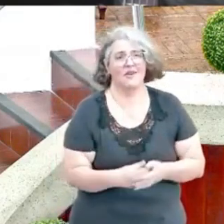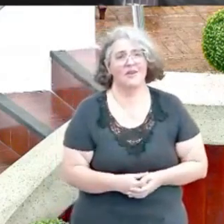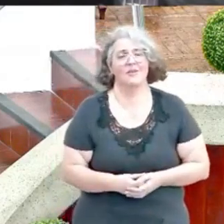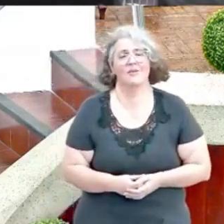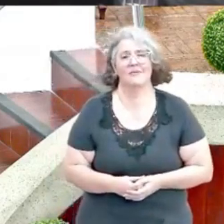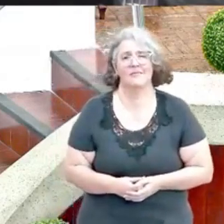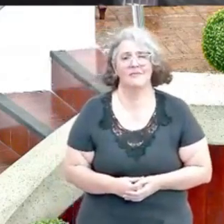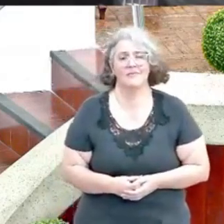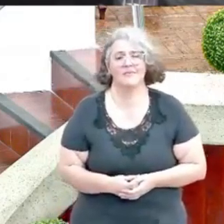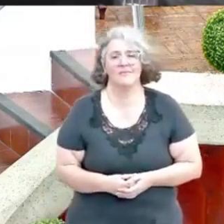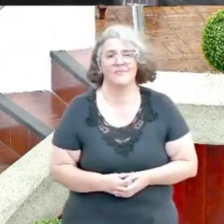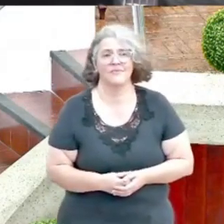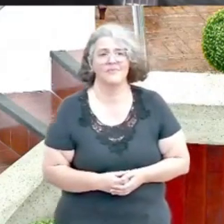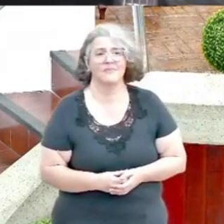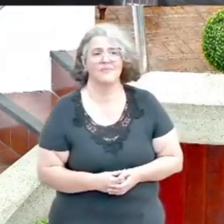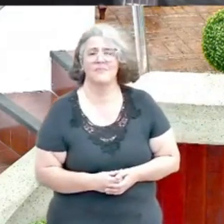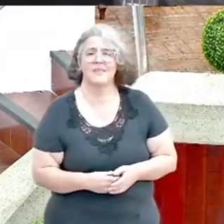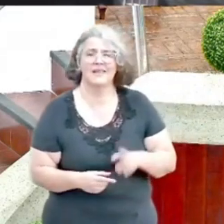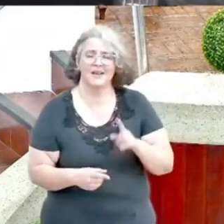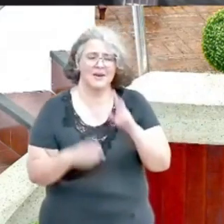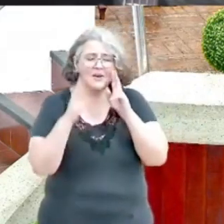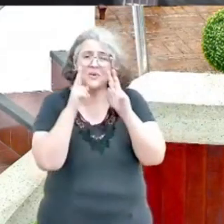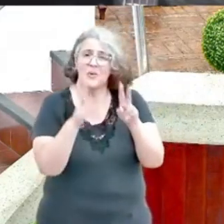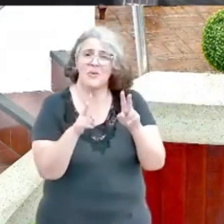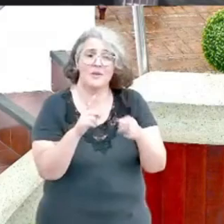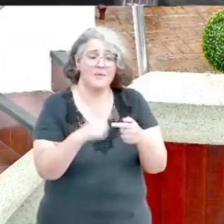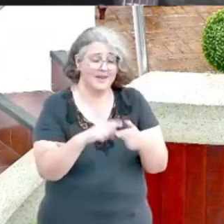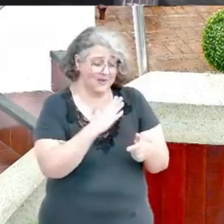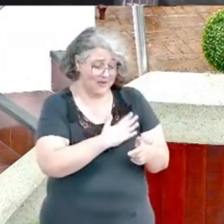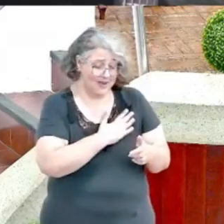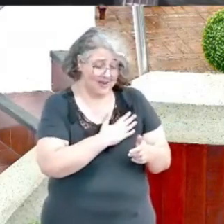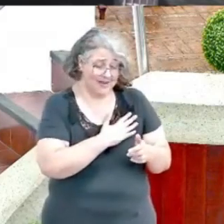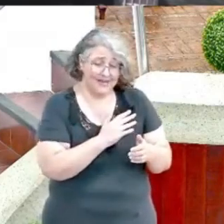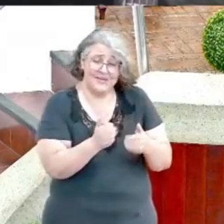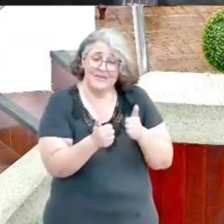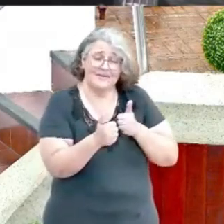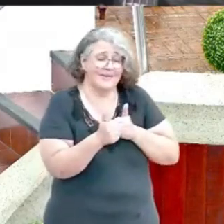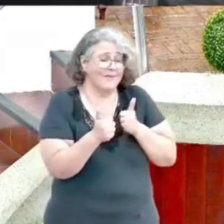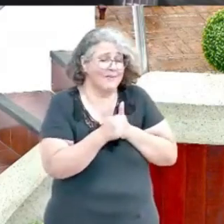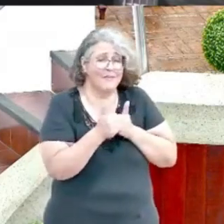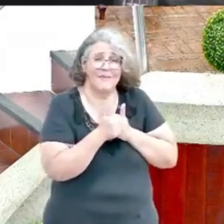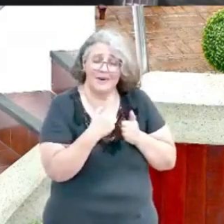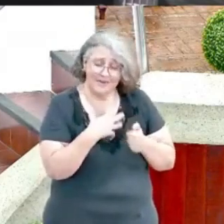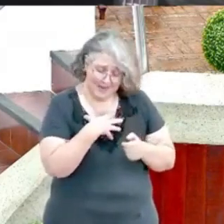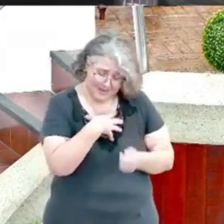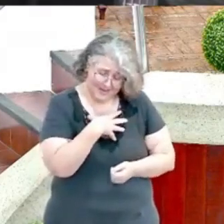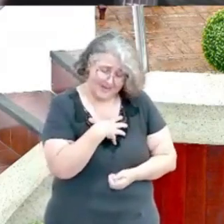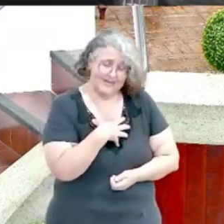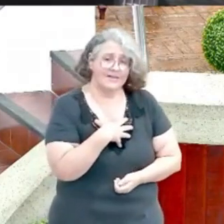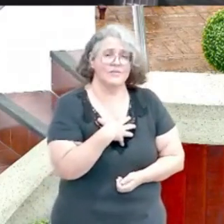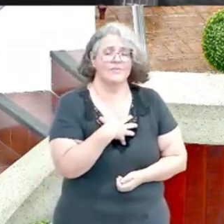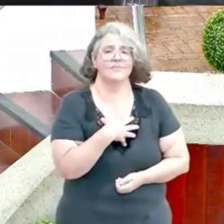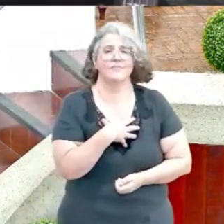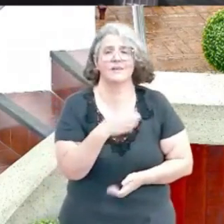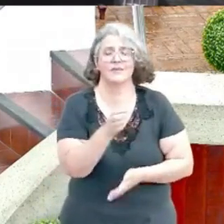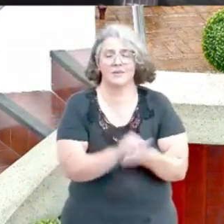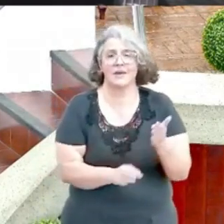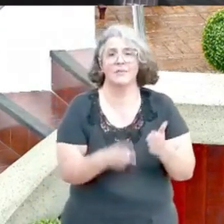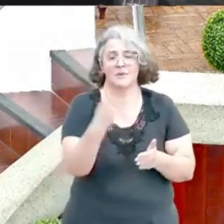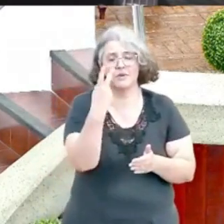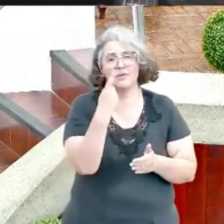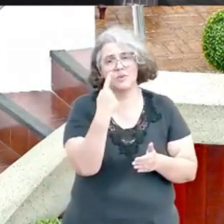seus olhos, Paulo não estava longe do coração, e ele prova isso pelas orações que ele faz pela igreja. Lá no capítulo 1, ele já havia dito: damos